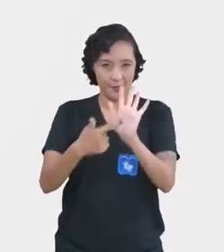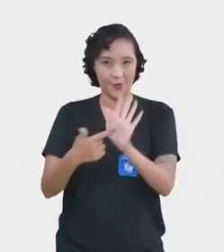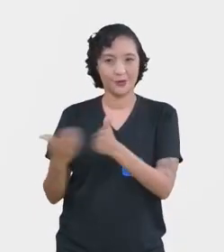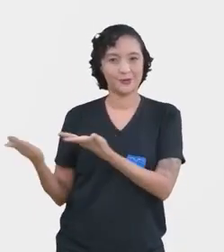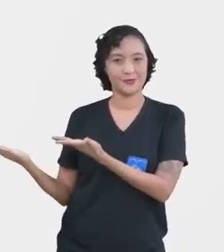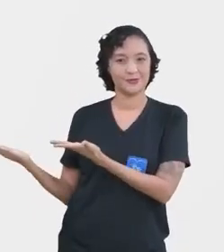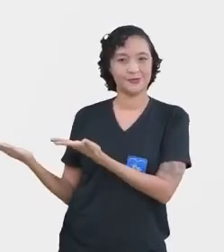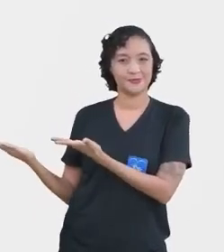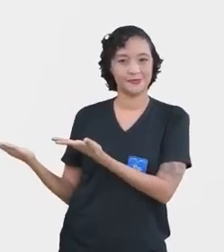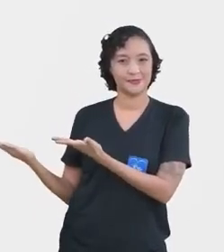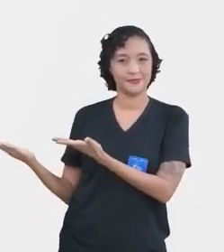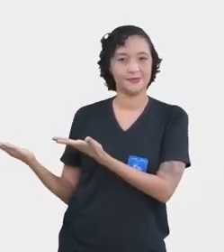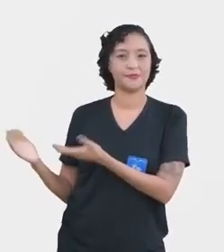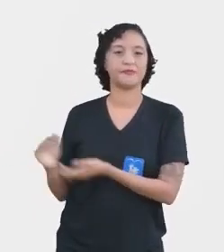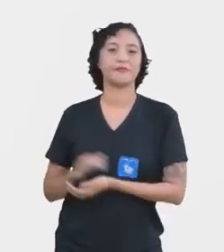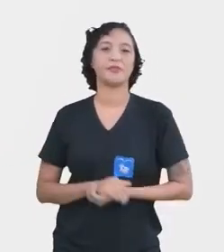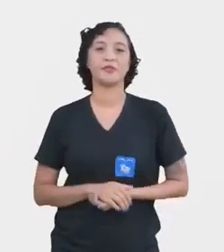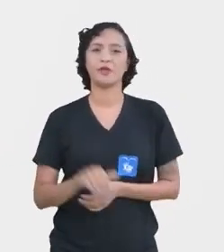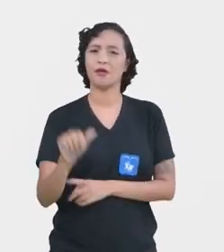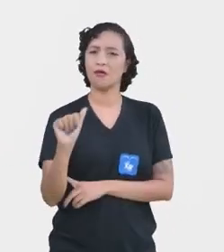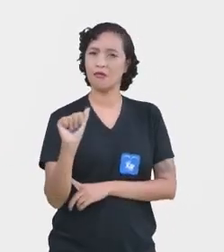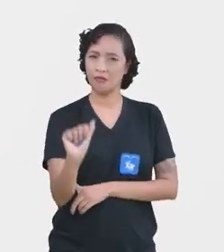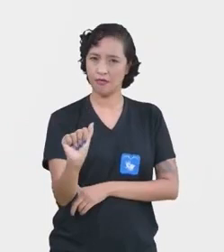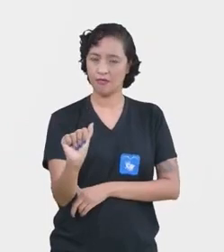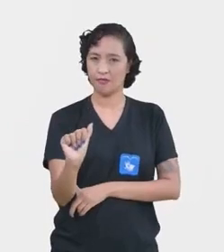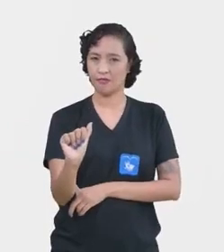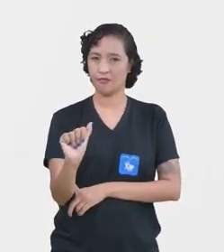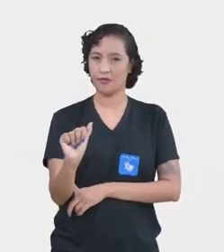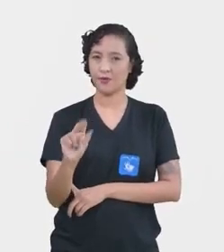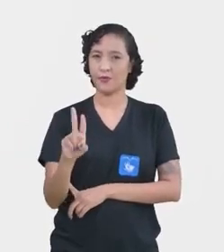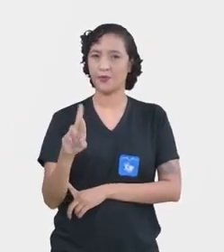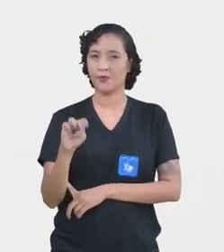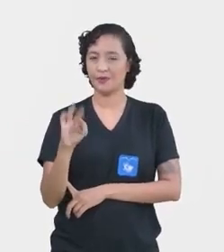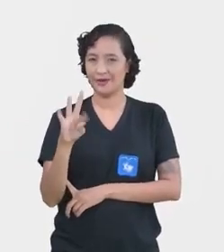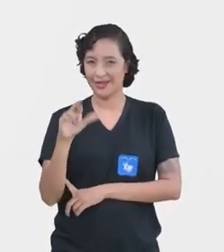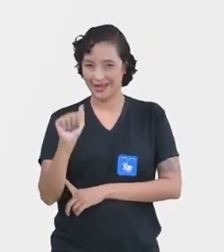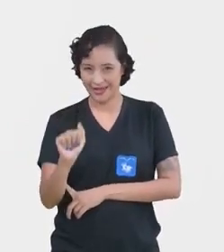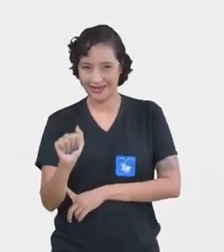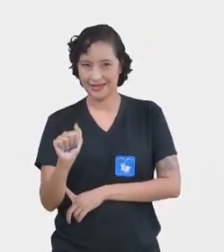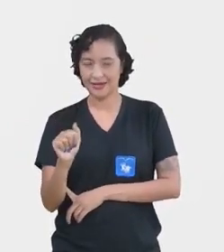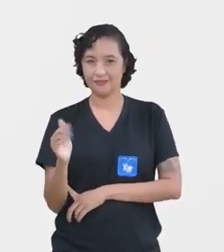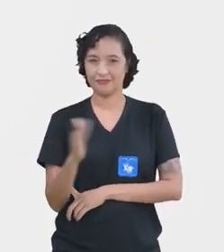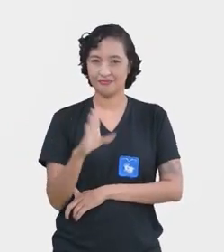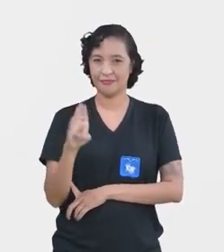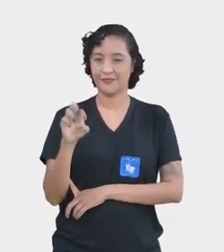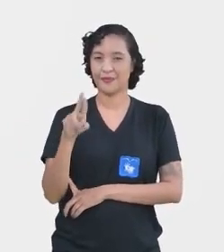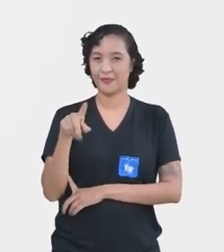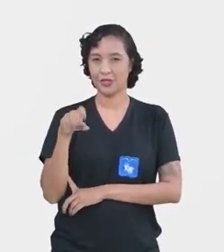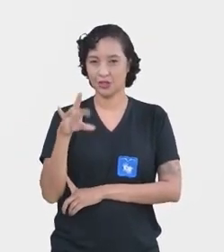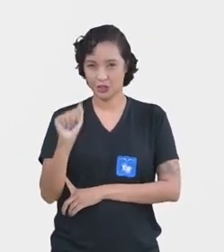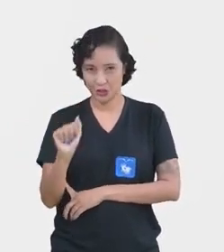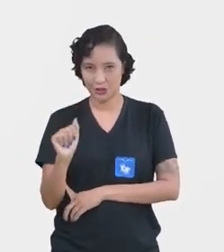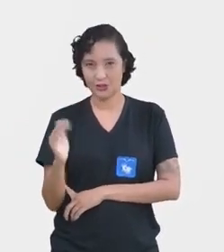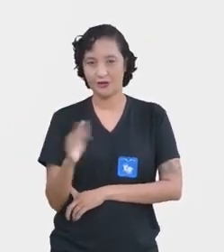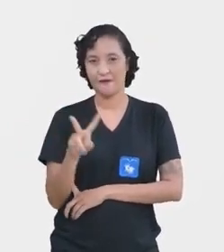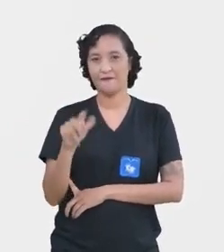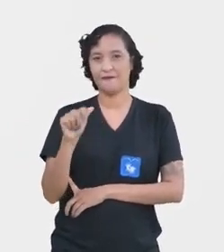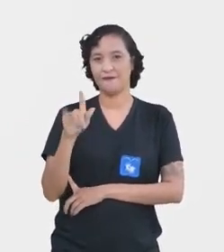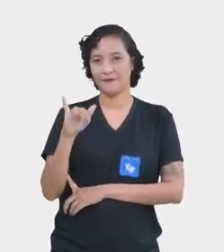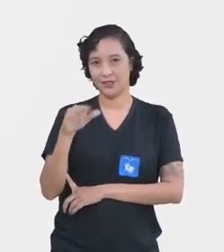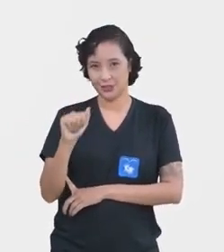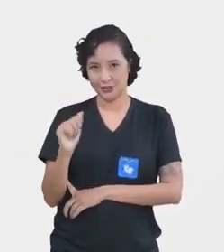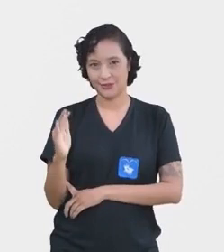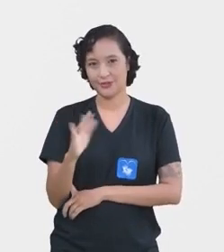Letra A, uretra, bexiga, vagina e testículo.